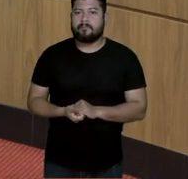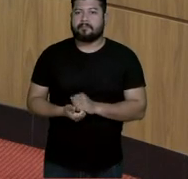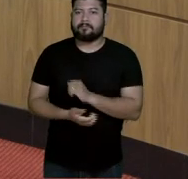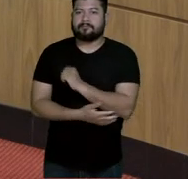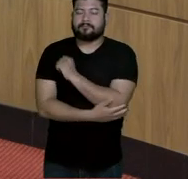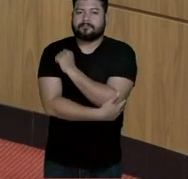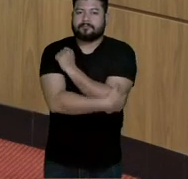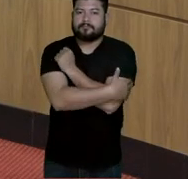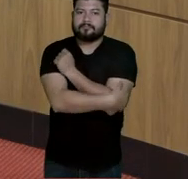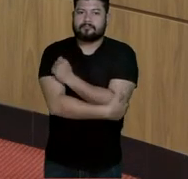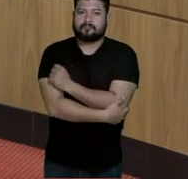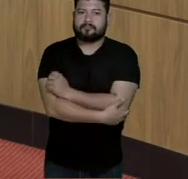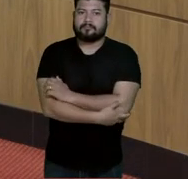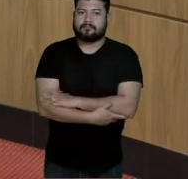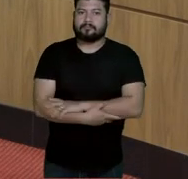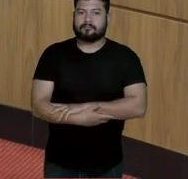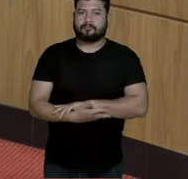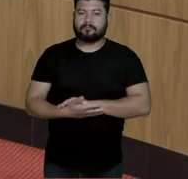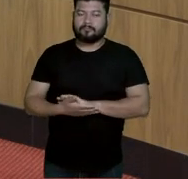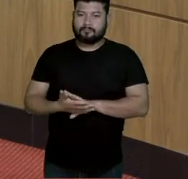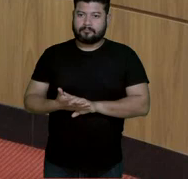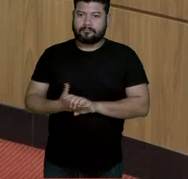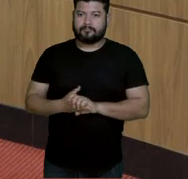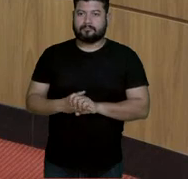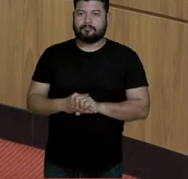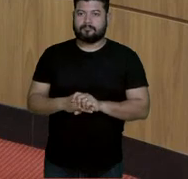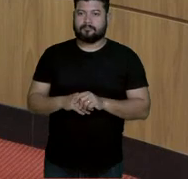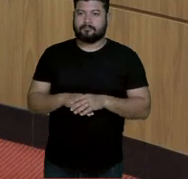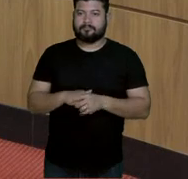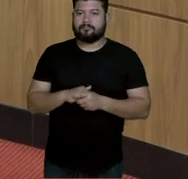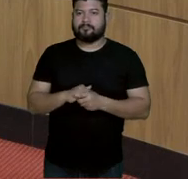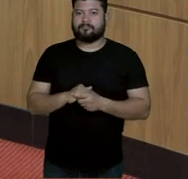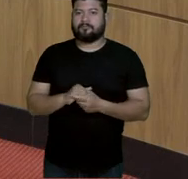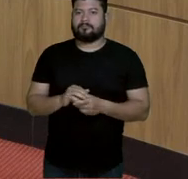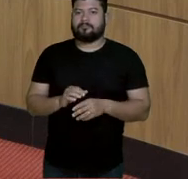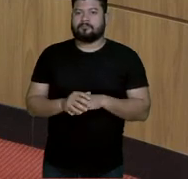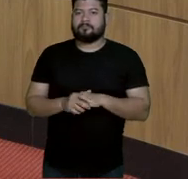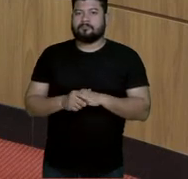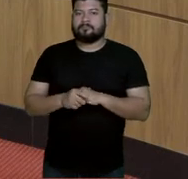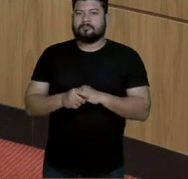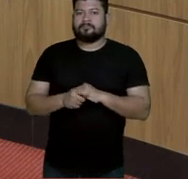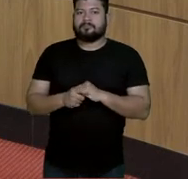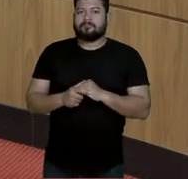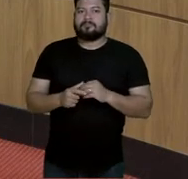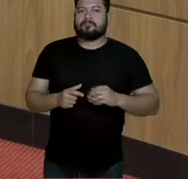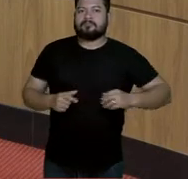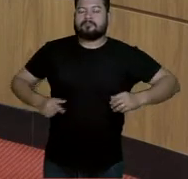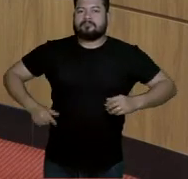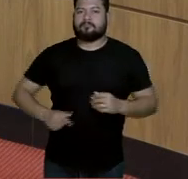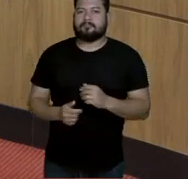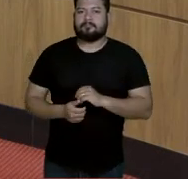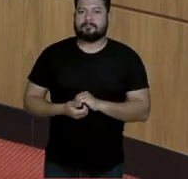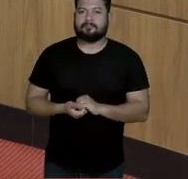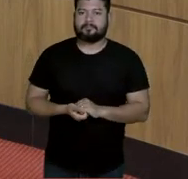de lei 294, que institui o programa Sem Cópia, Sem Custo e estabelece outras